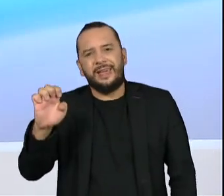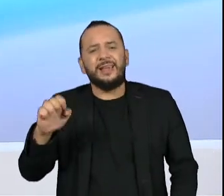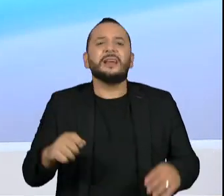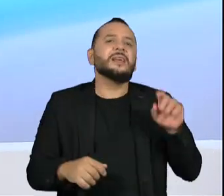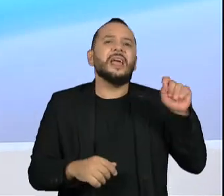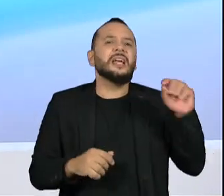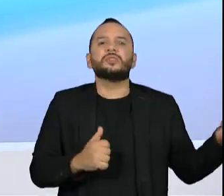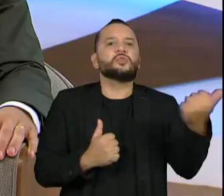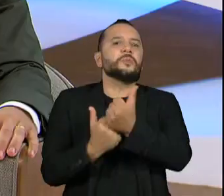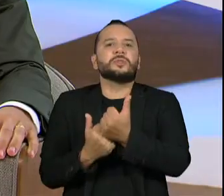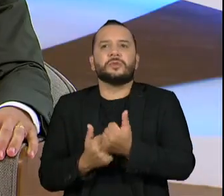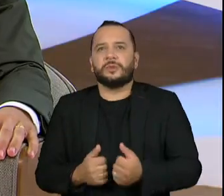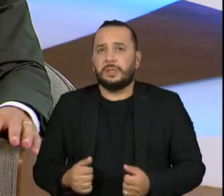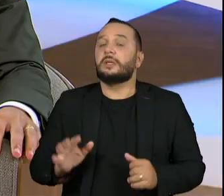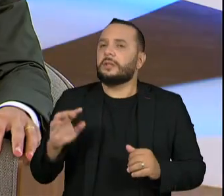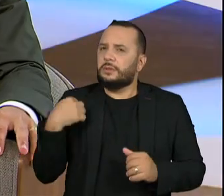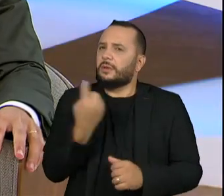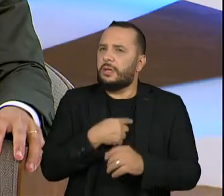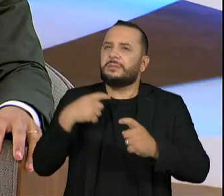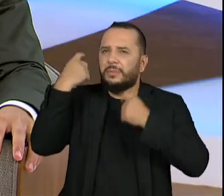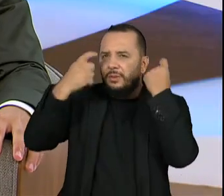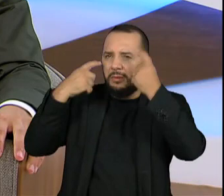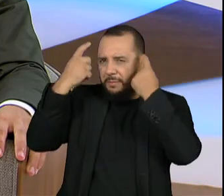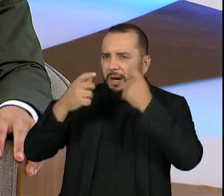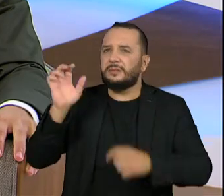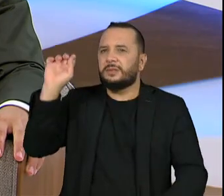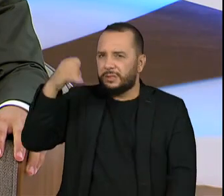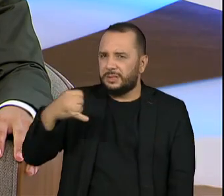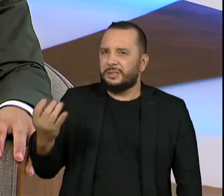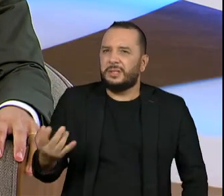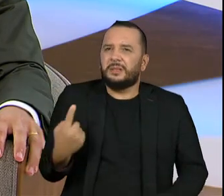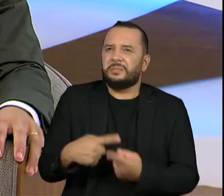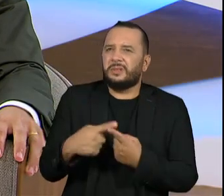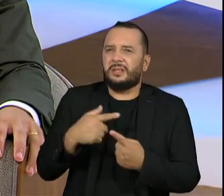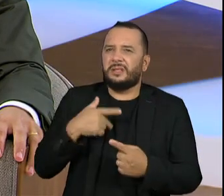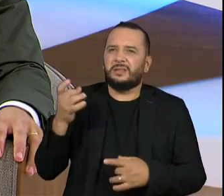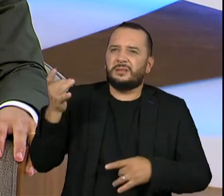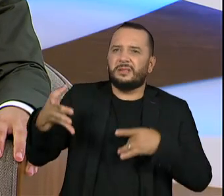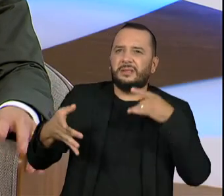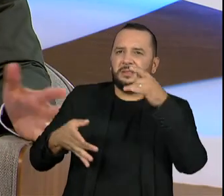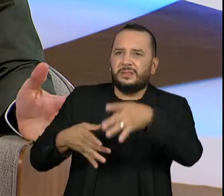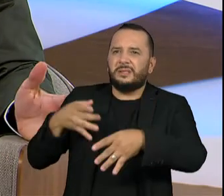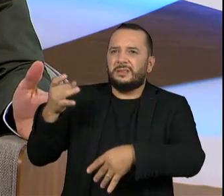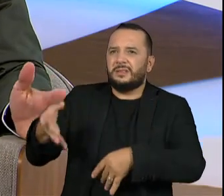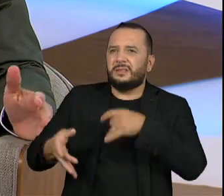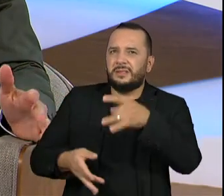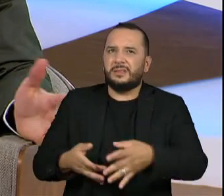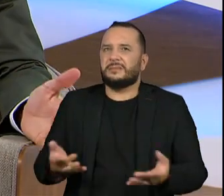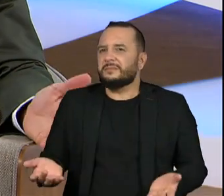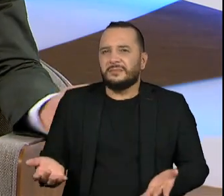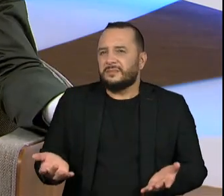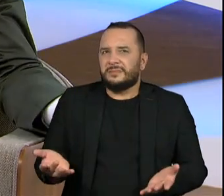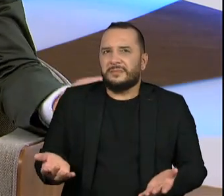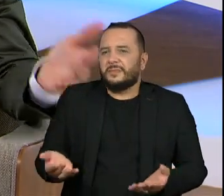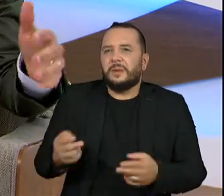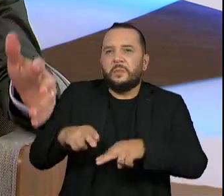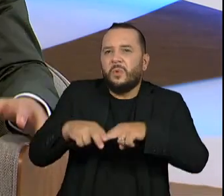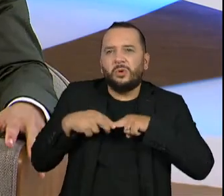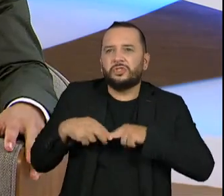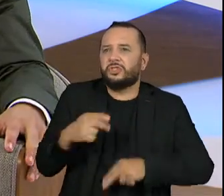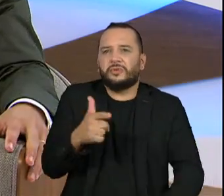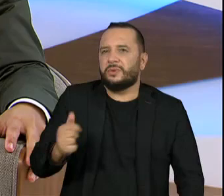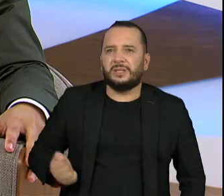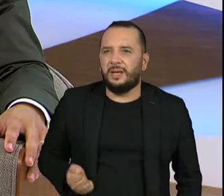ocupar espaço sem dúvida preocupa Sem dúvida o movimento e sem um porquê